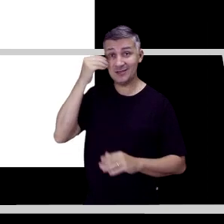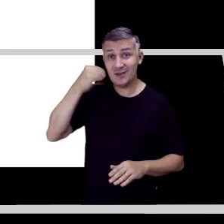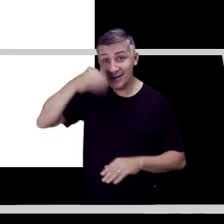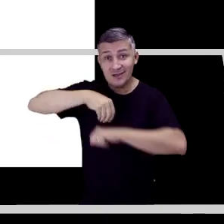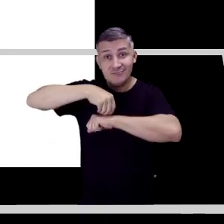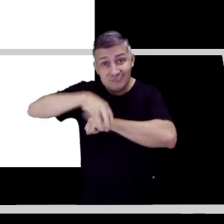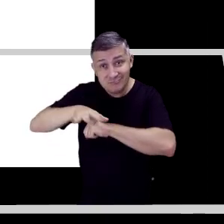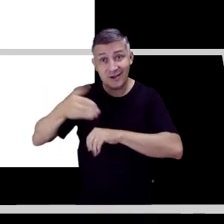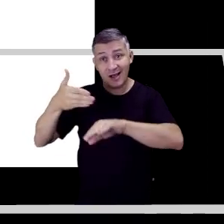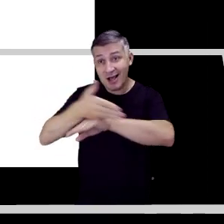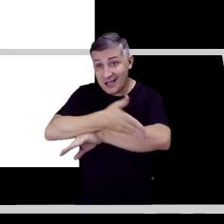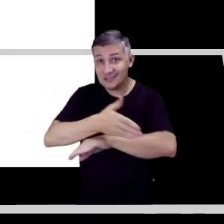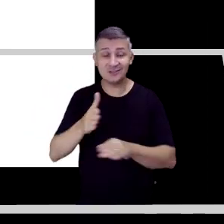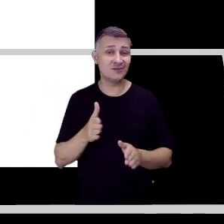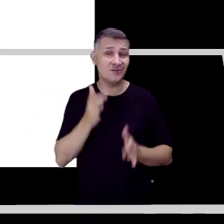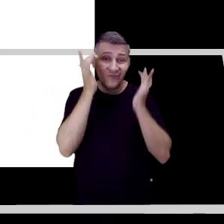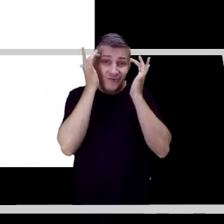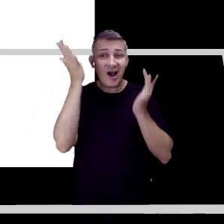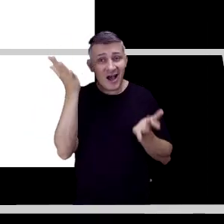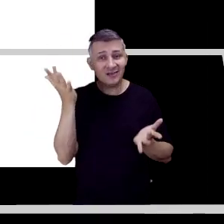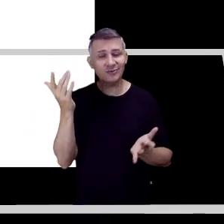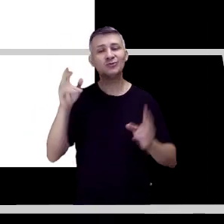de uma maneira acessível,